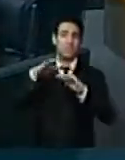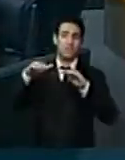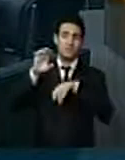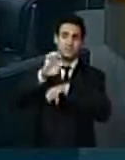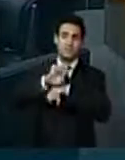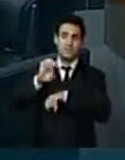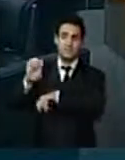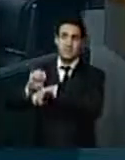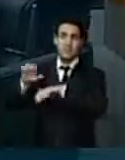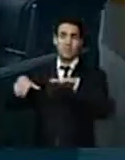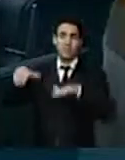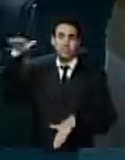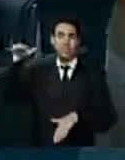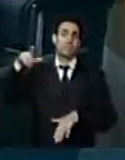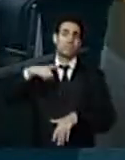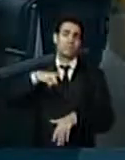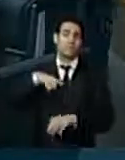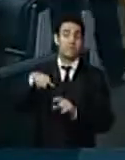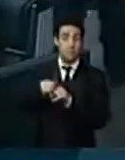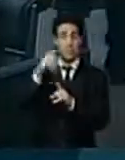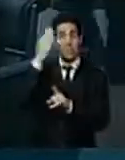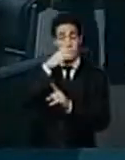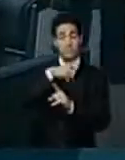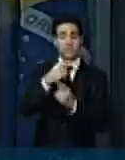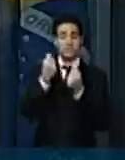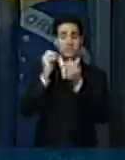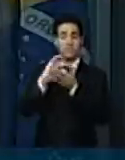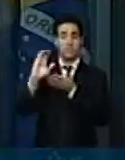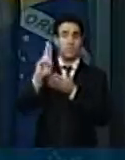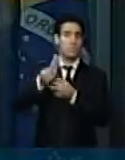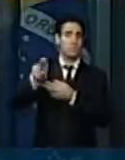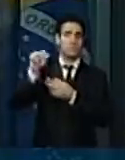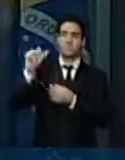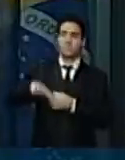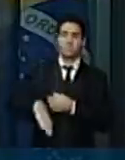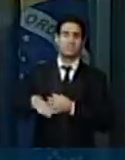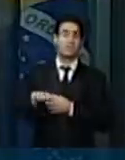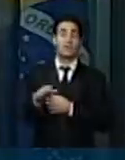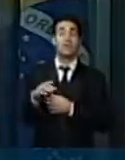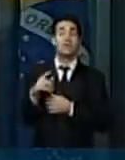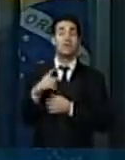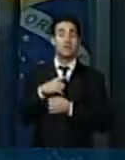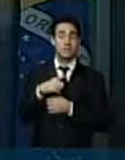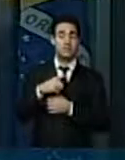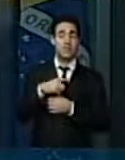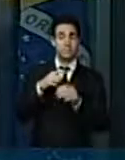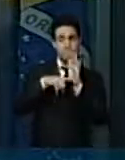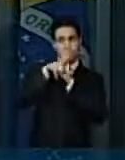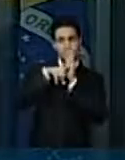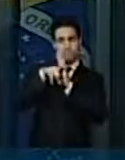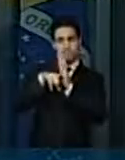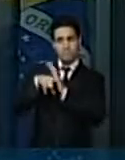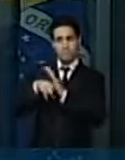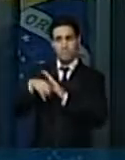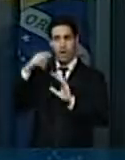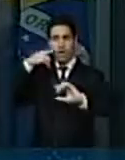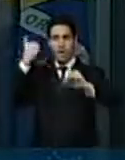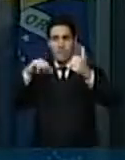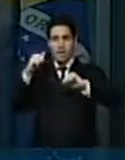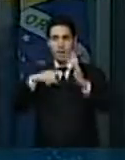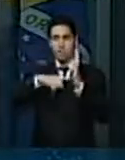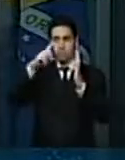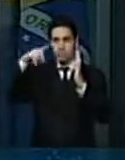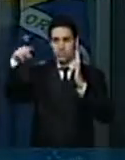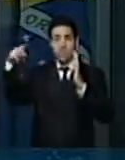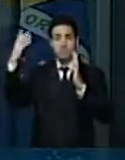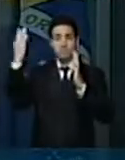está sendo mal utilizado os recursos do SUS. O IDSUS, que é o índice de desempenho do SUS, que avalia 29 indicadores, demonstra que várias